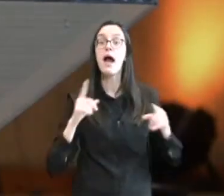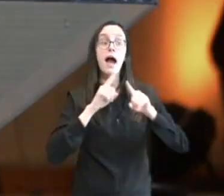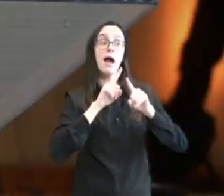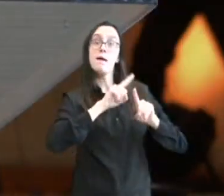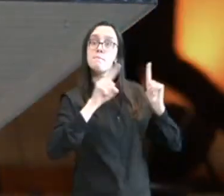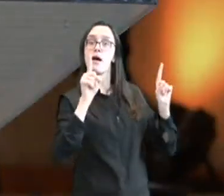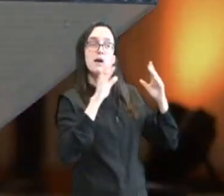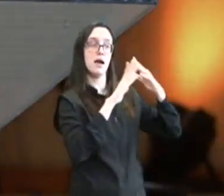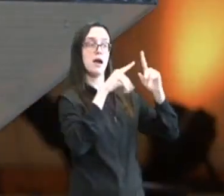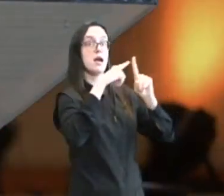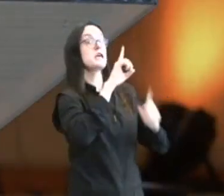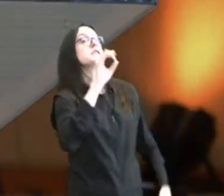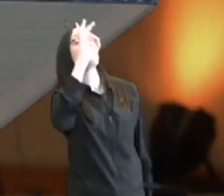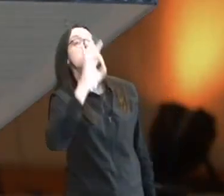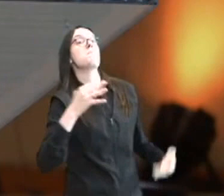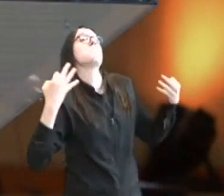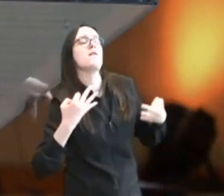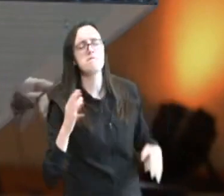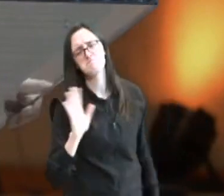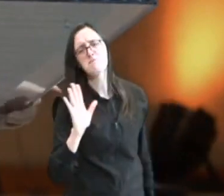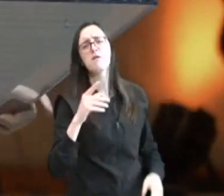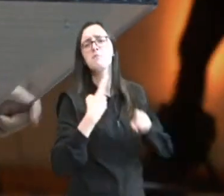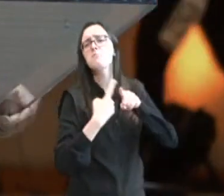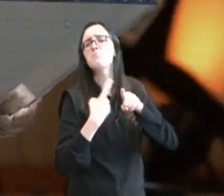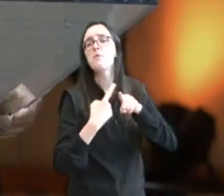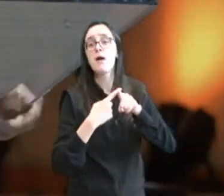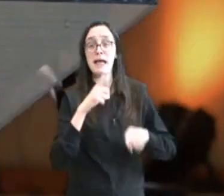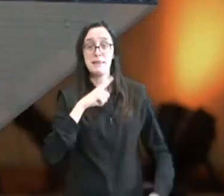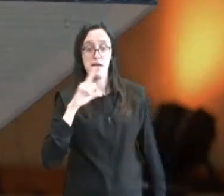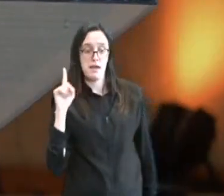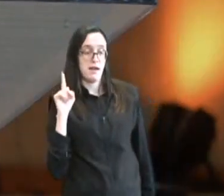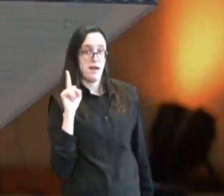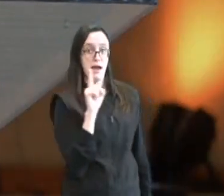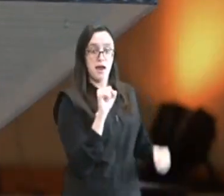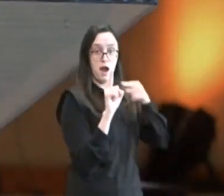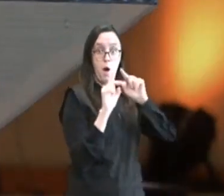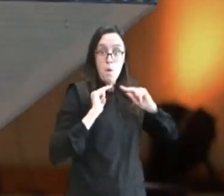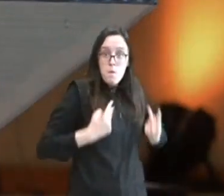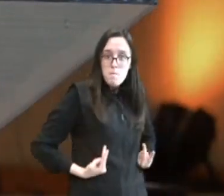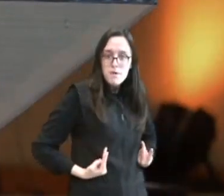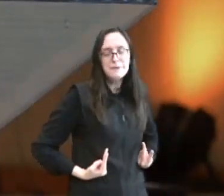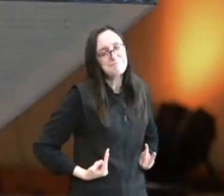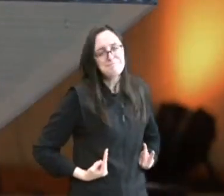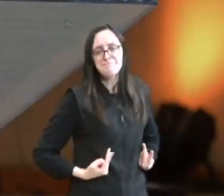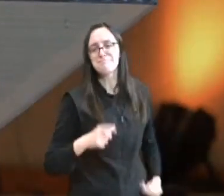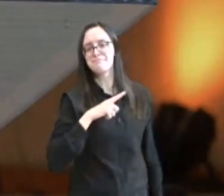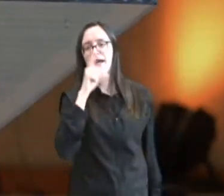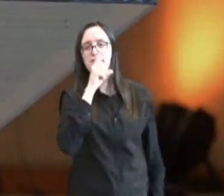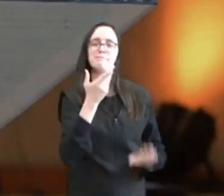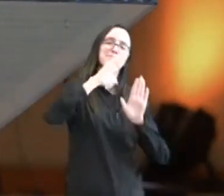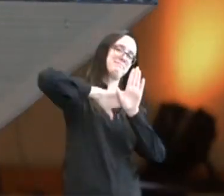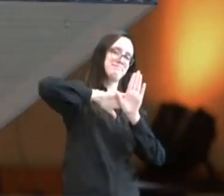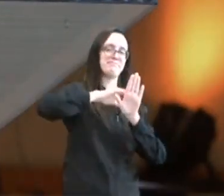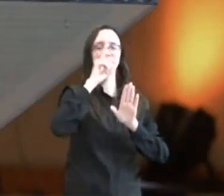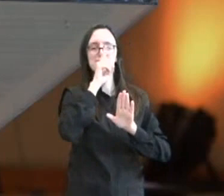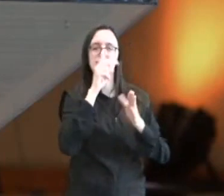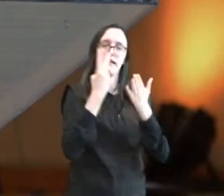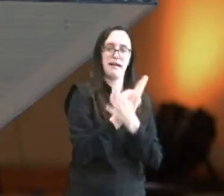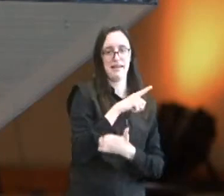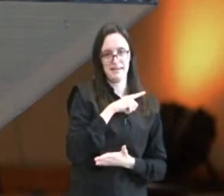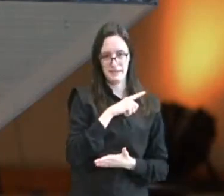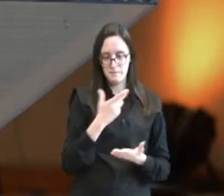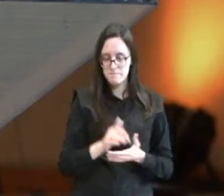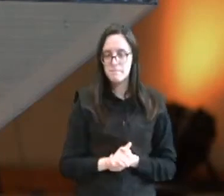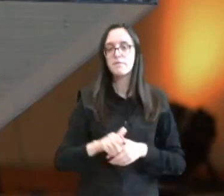ideal, não 100% perfeita, porque onde está o ser humano tem falhas, tem erros, né? Então leiamos